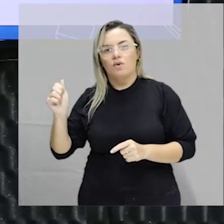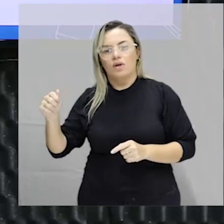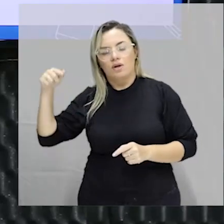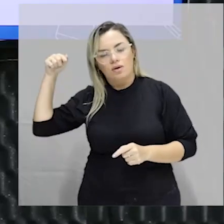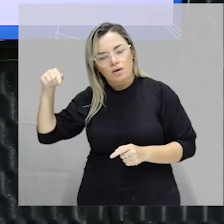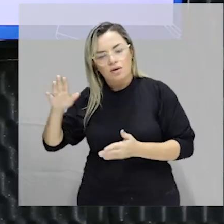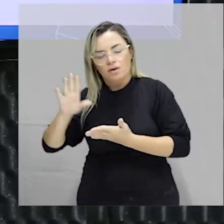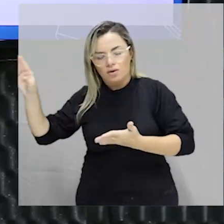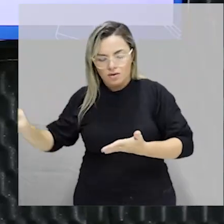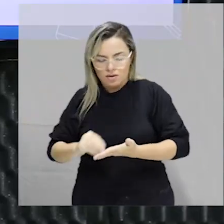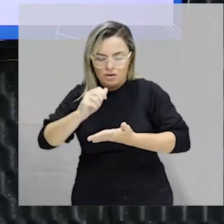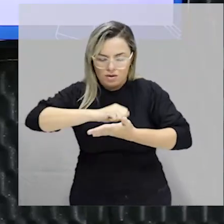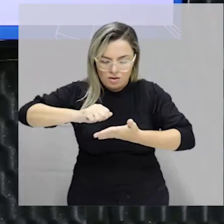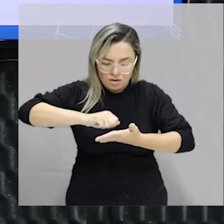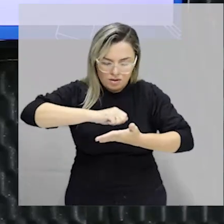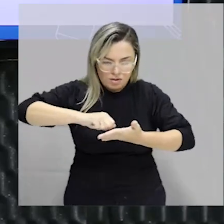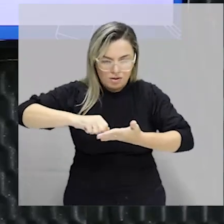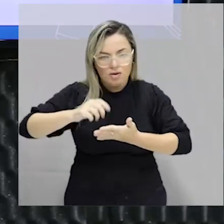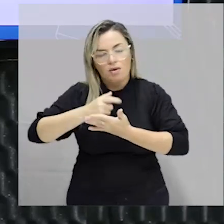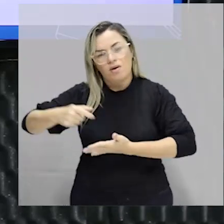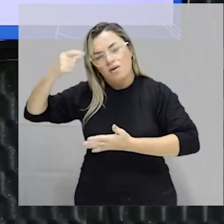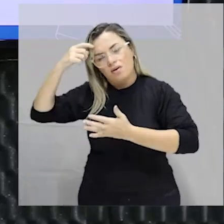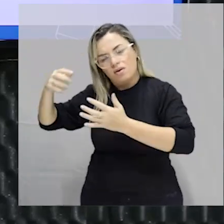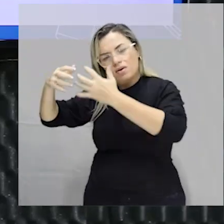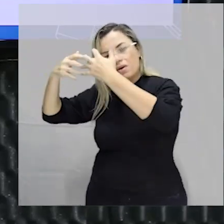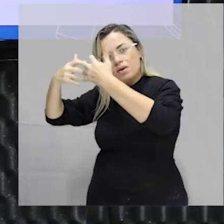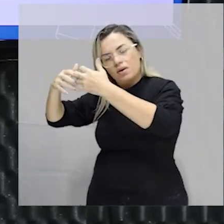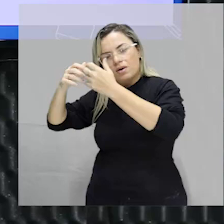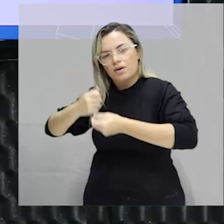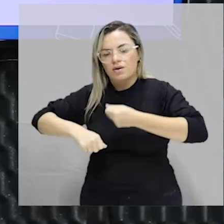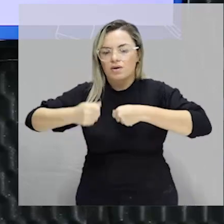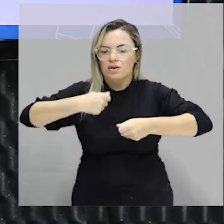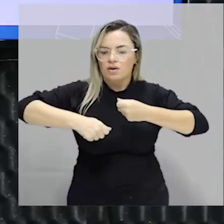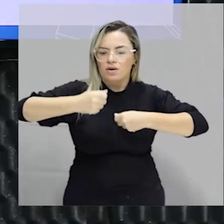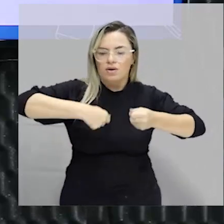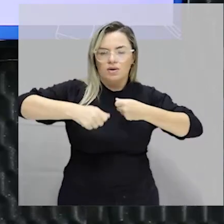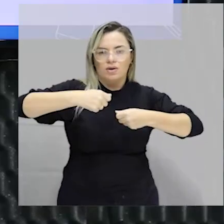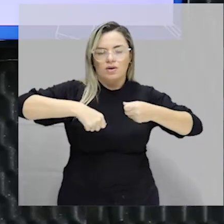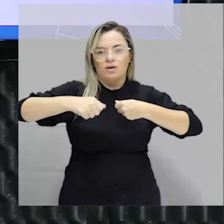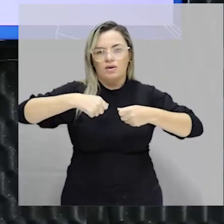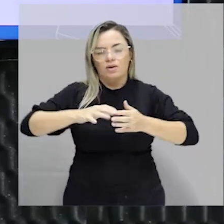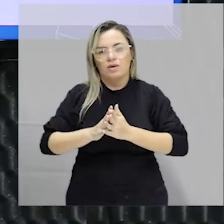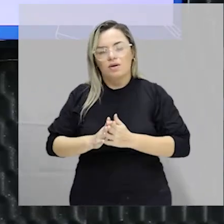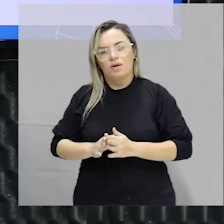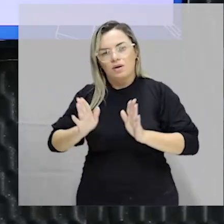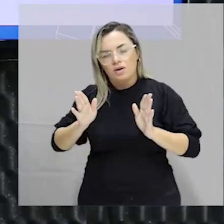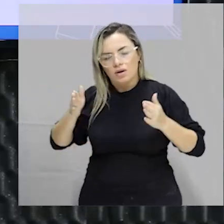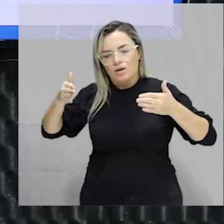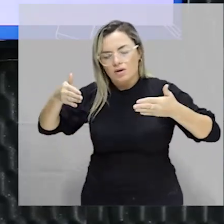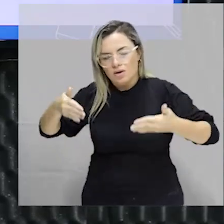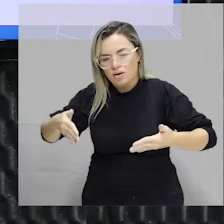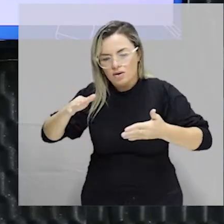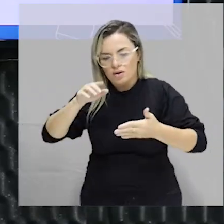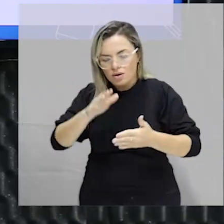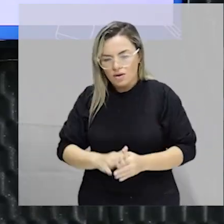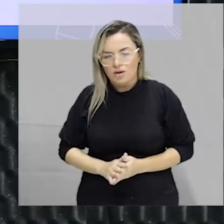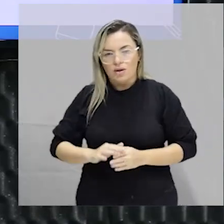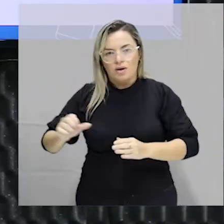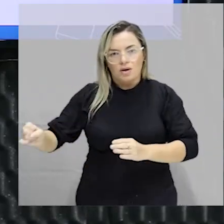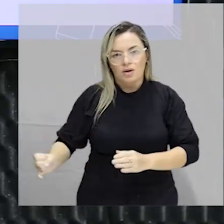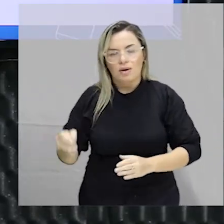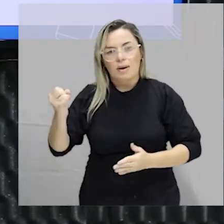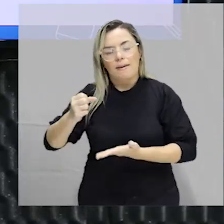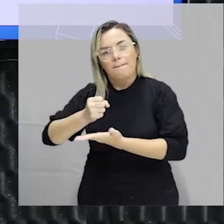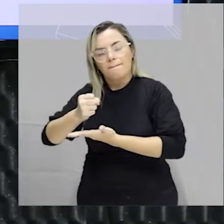Marx elabora, para a gente poder entender por que a economia para ele é o grande aspecto da vida social, é o elemento mais